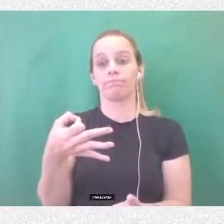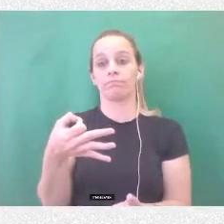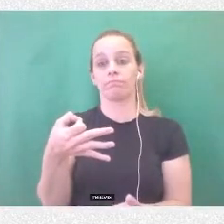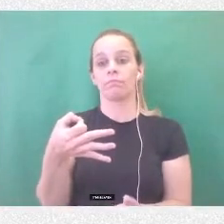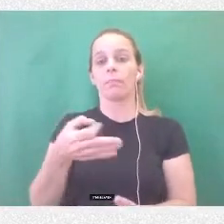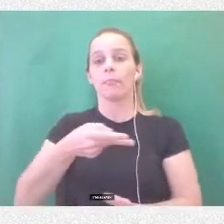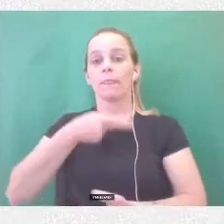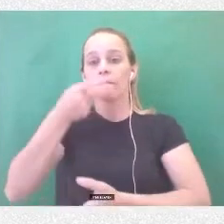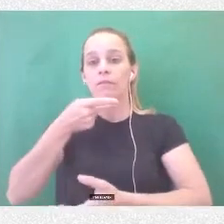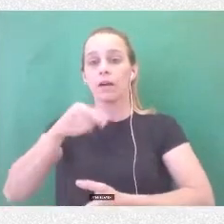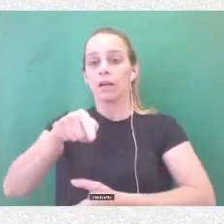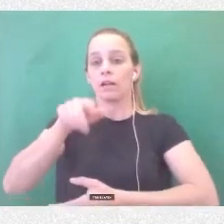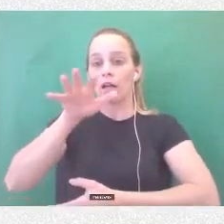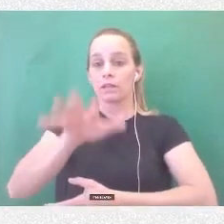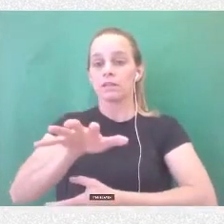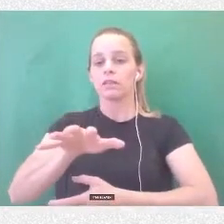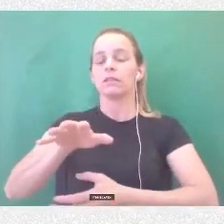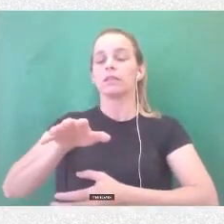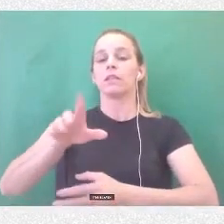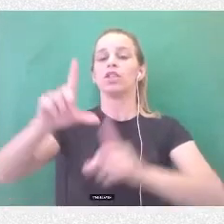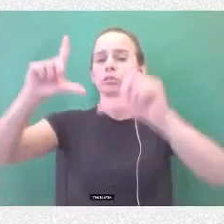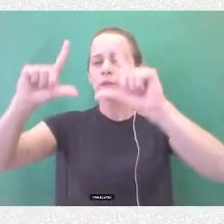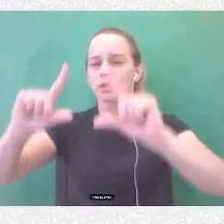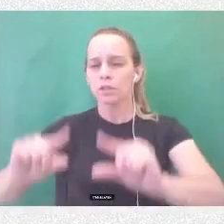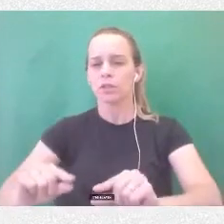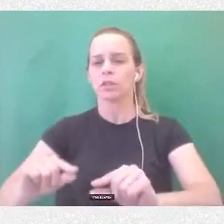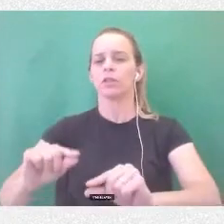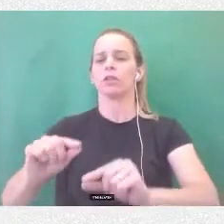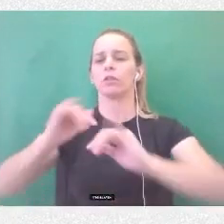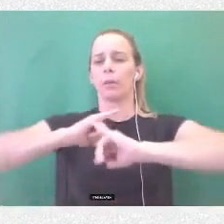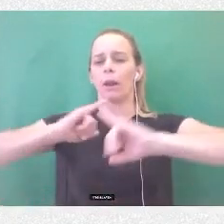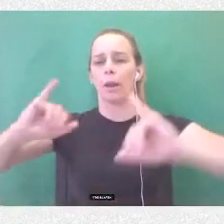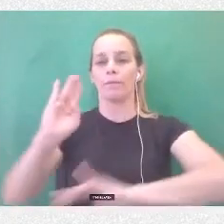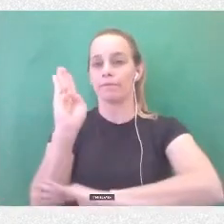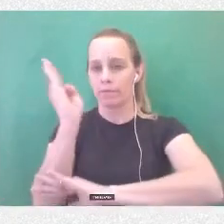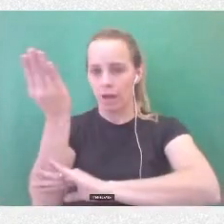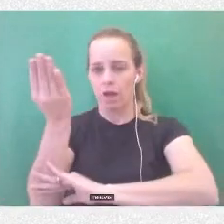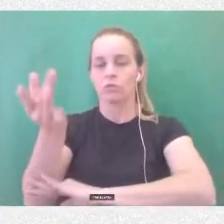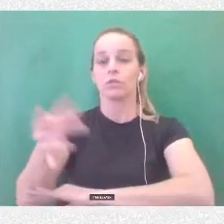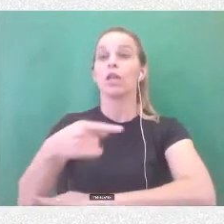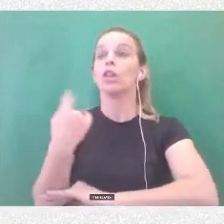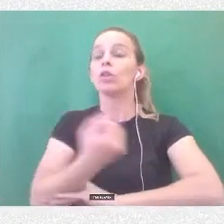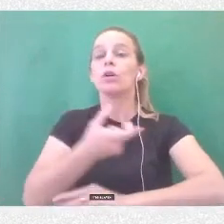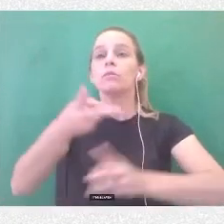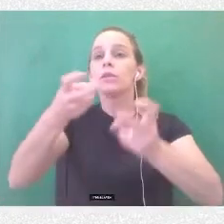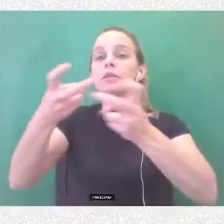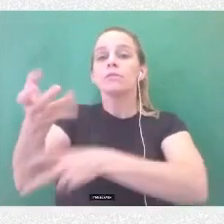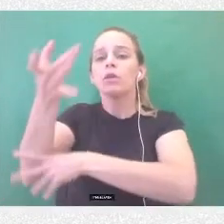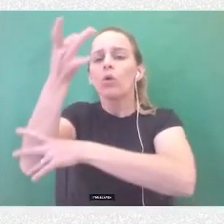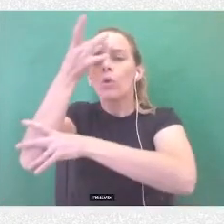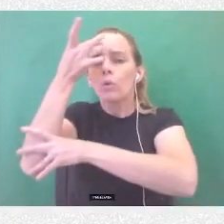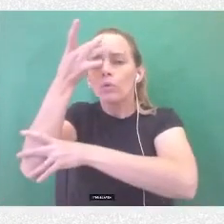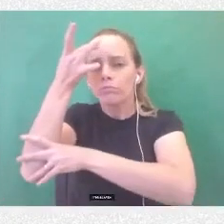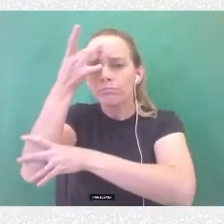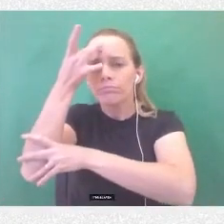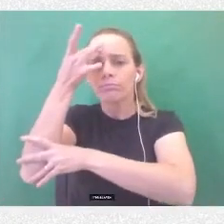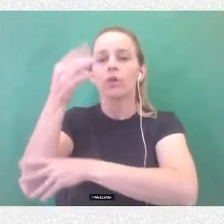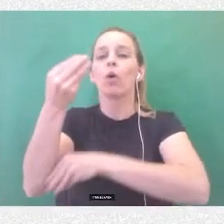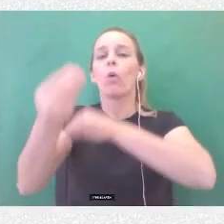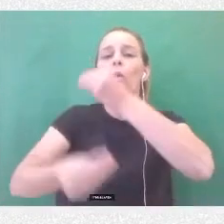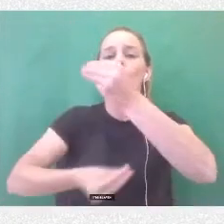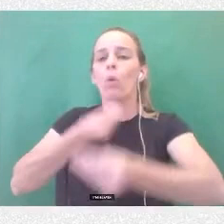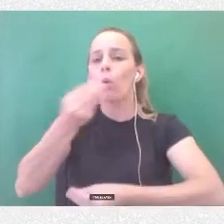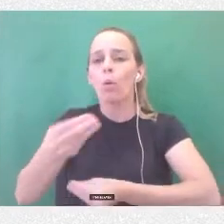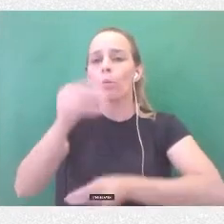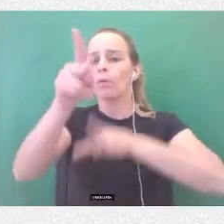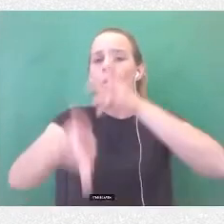combate às fake news que nós temos feito, nós temos observado uma conscientização muito importante e substancial da população, de forma